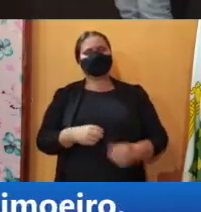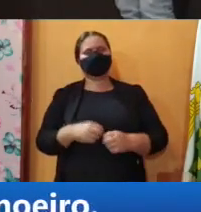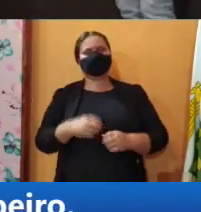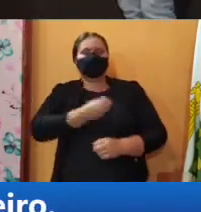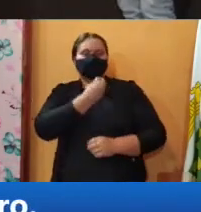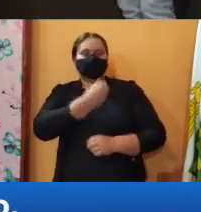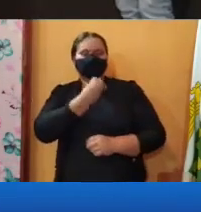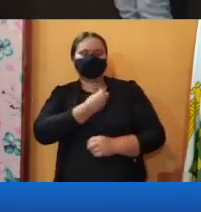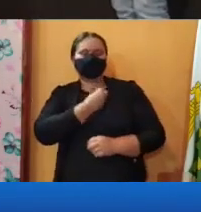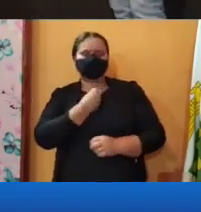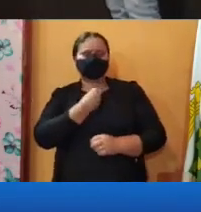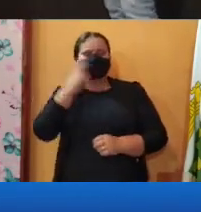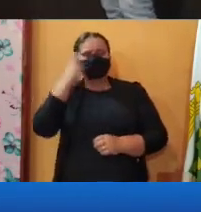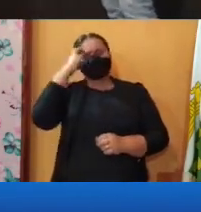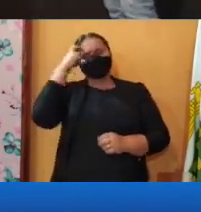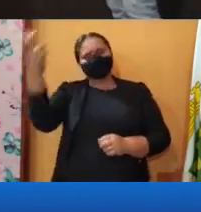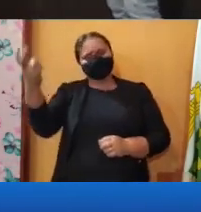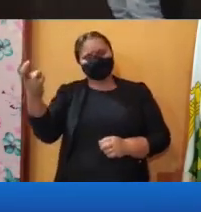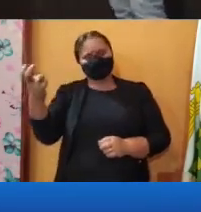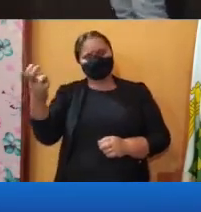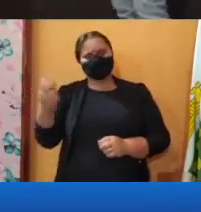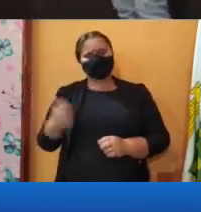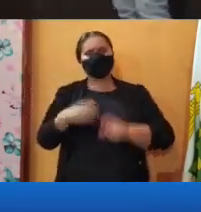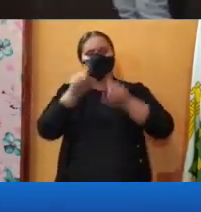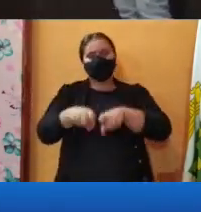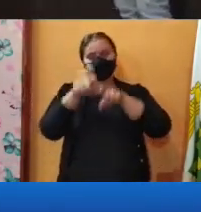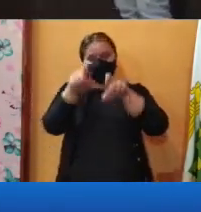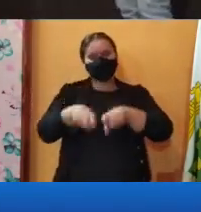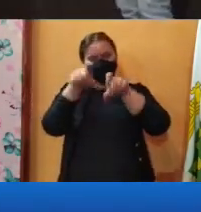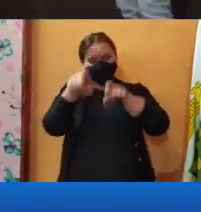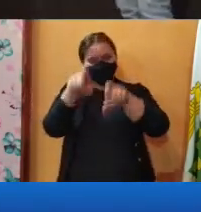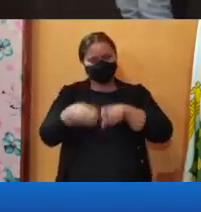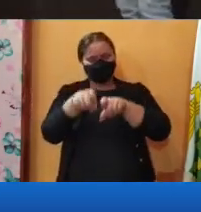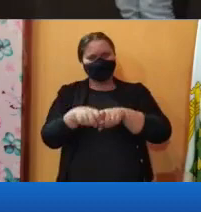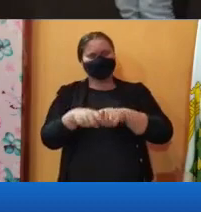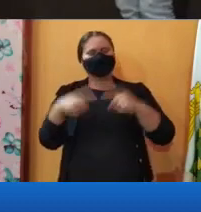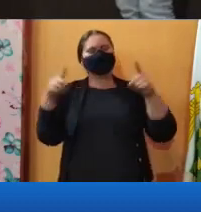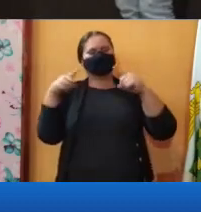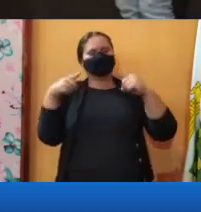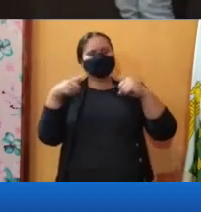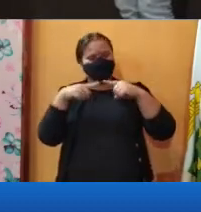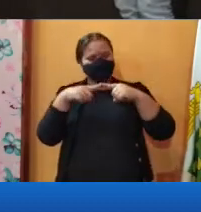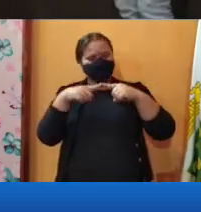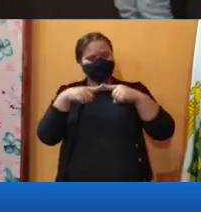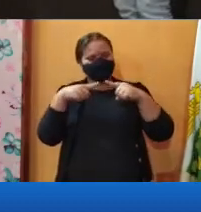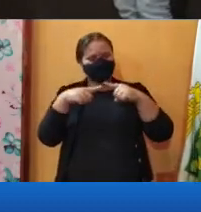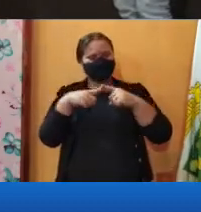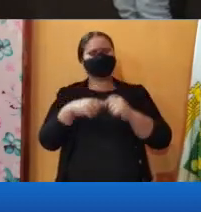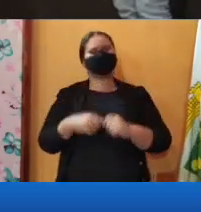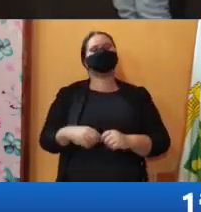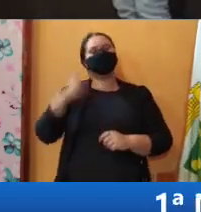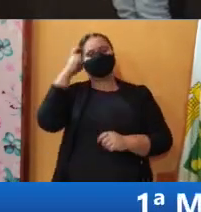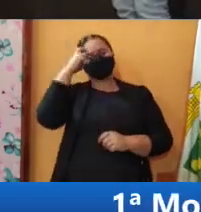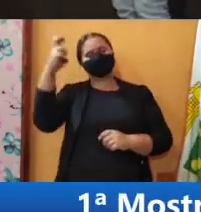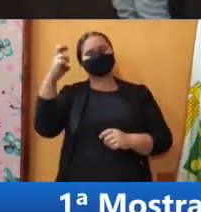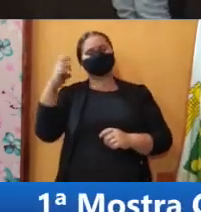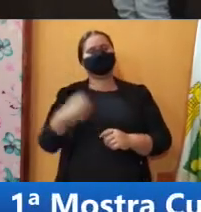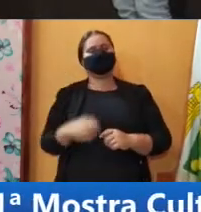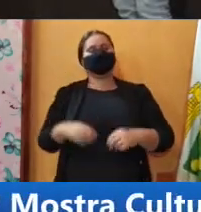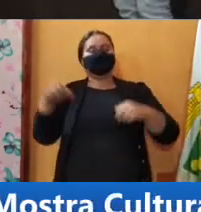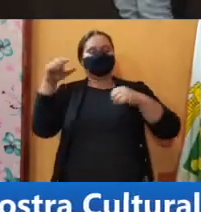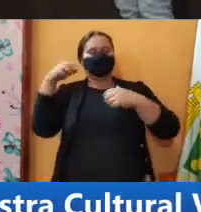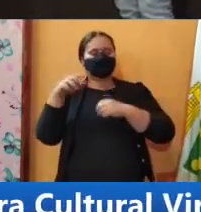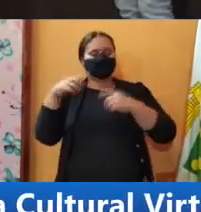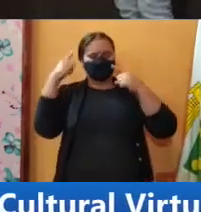vive cultura. Até a palavra agricultura, aquilo que a gente come diretamente, tem cultura. É cultura. É cultura da nossa